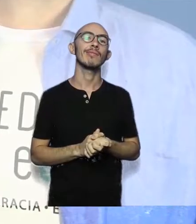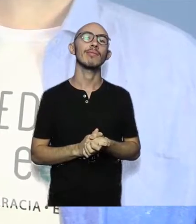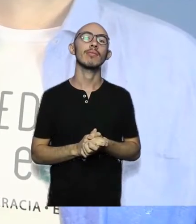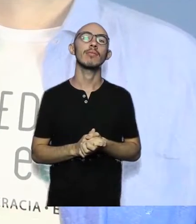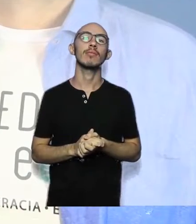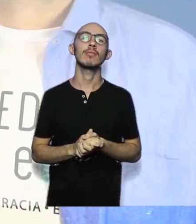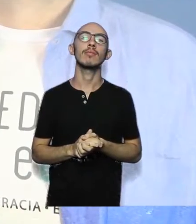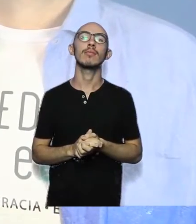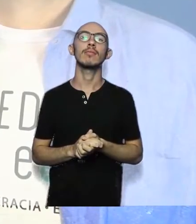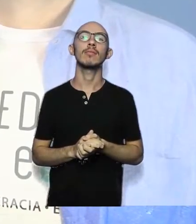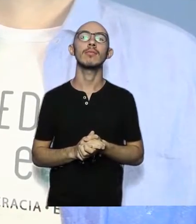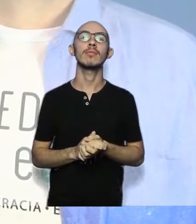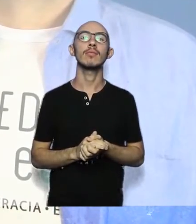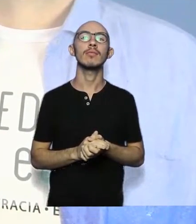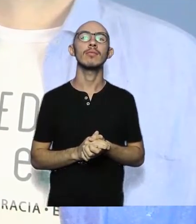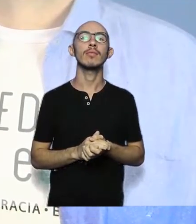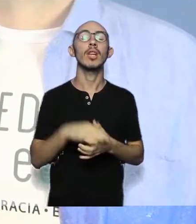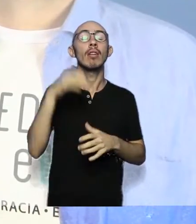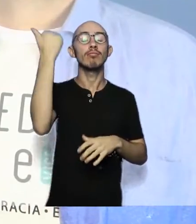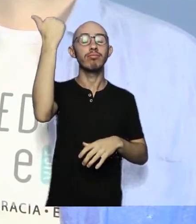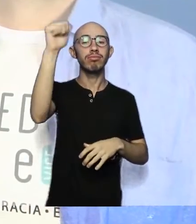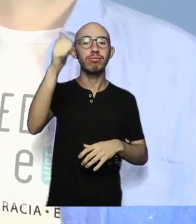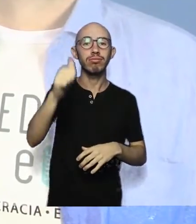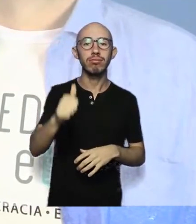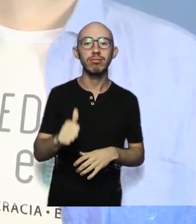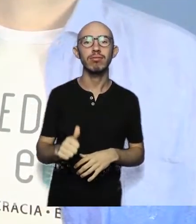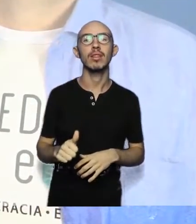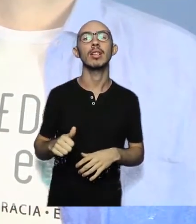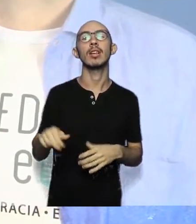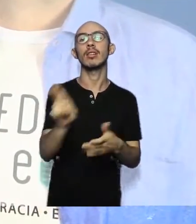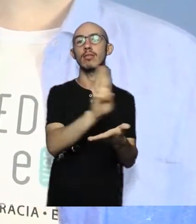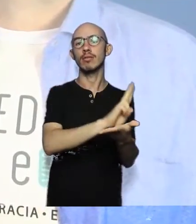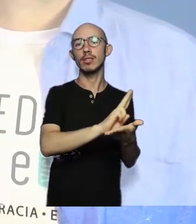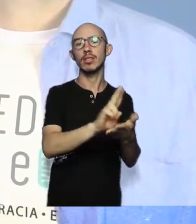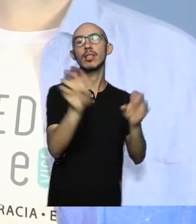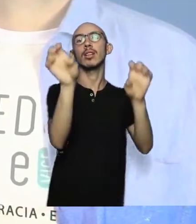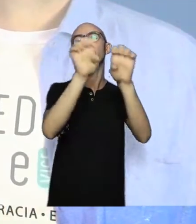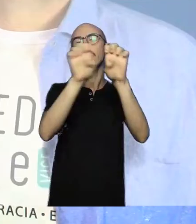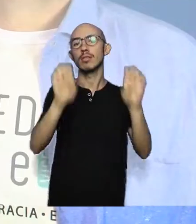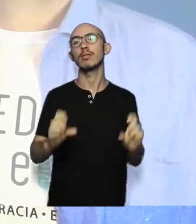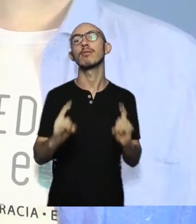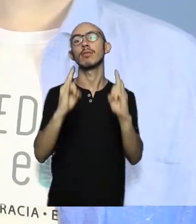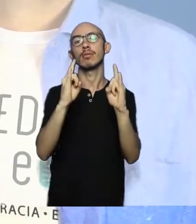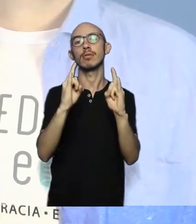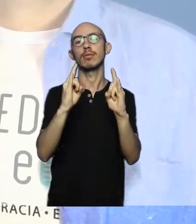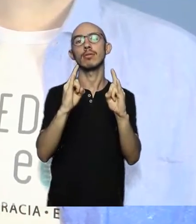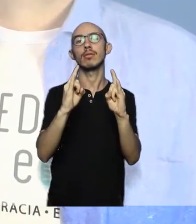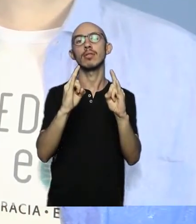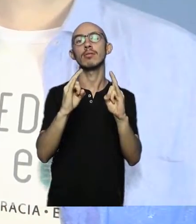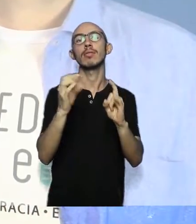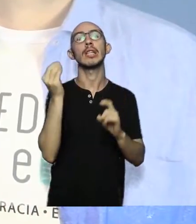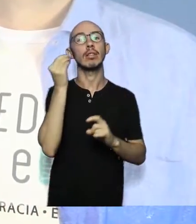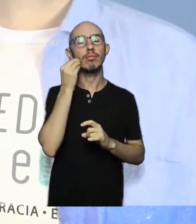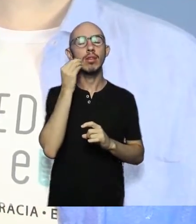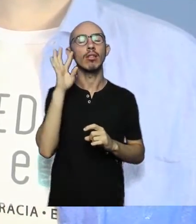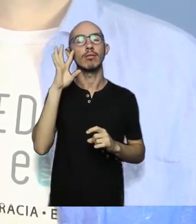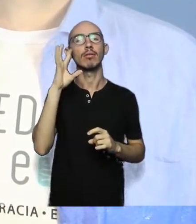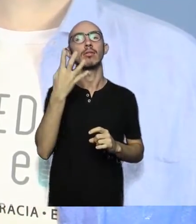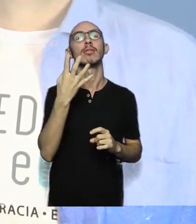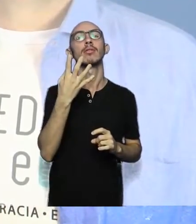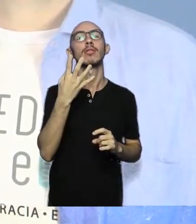realizar um amplo diagnóstico sobre os nossos problemas de infraestrutura, né, e procurar resolvê-los,